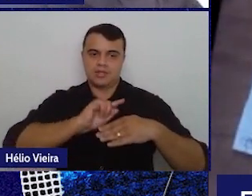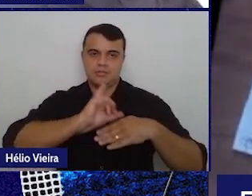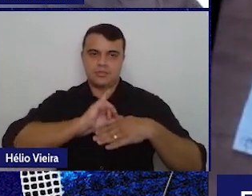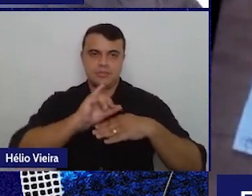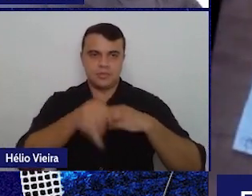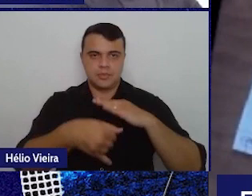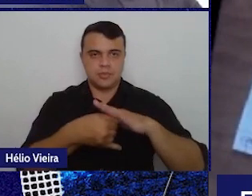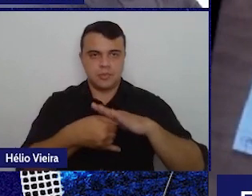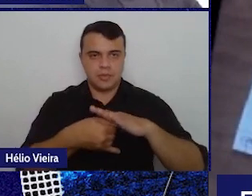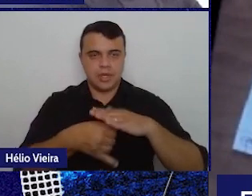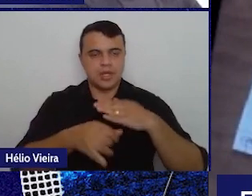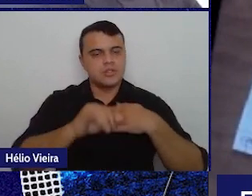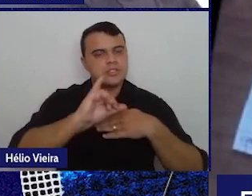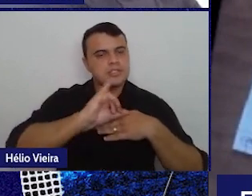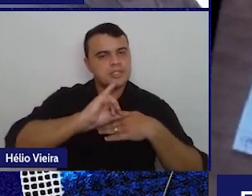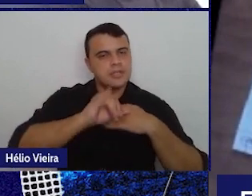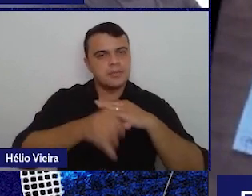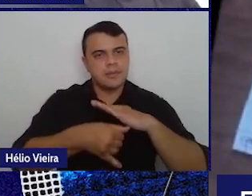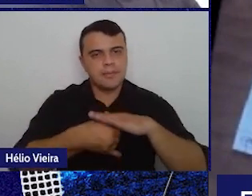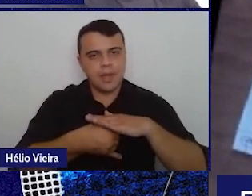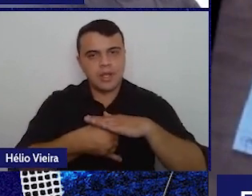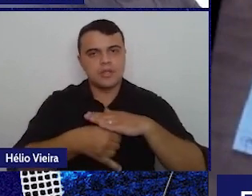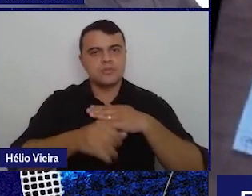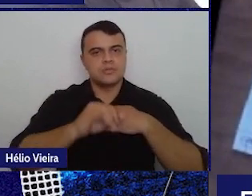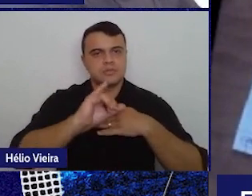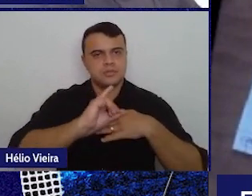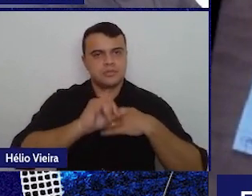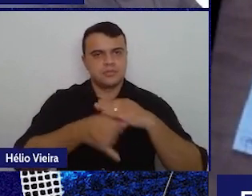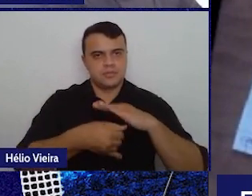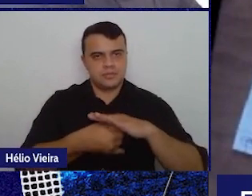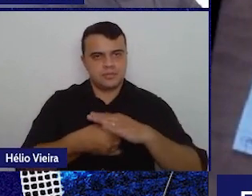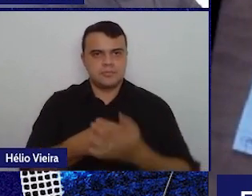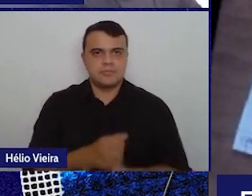Em cima, embaixo, em cima, embaixo.